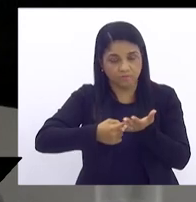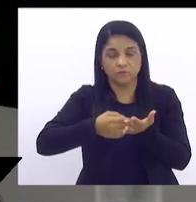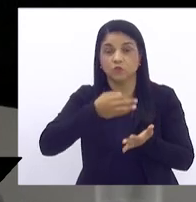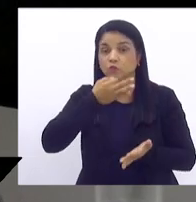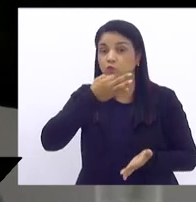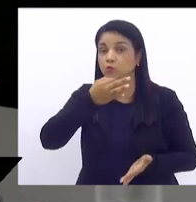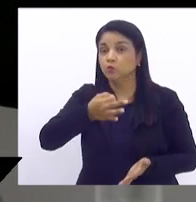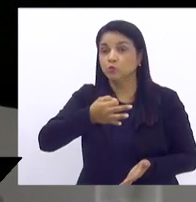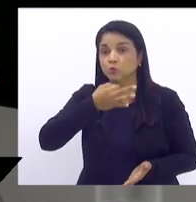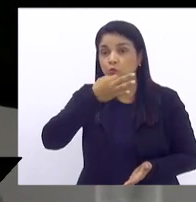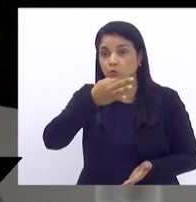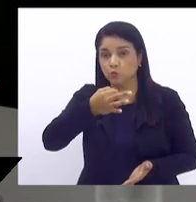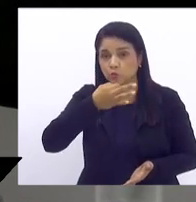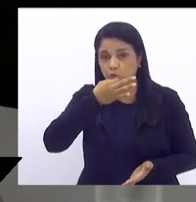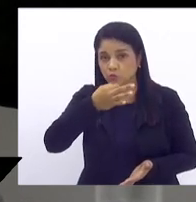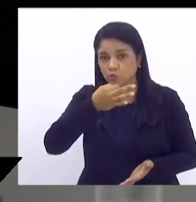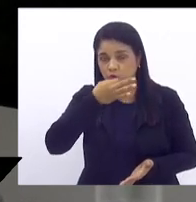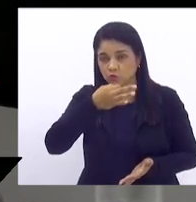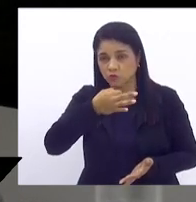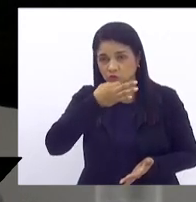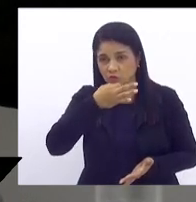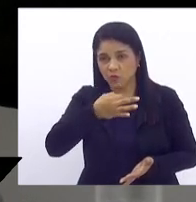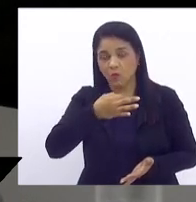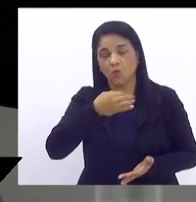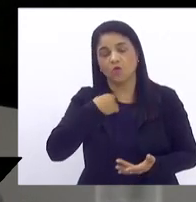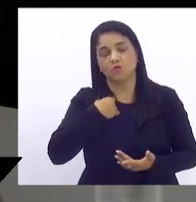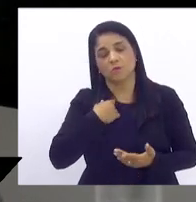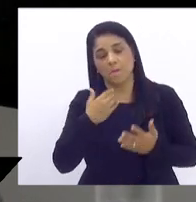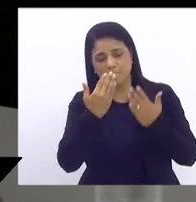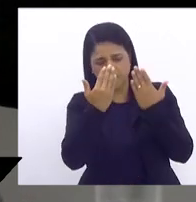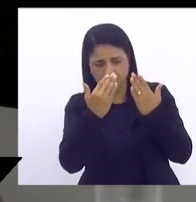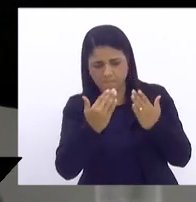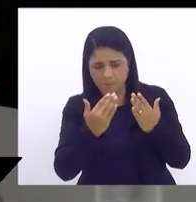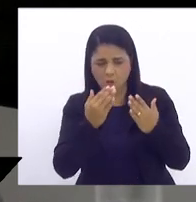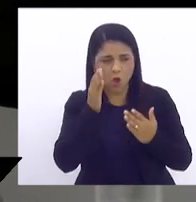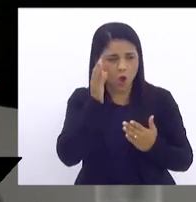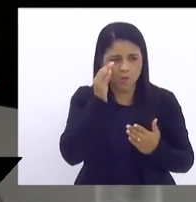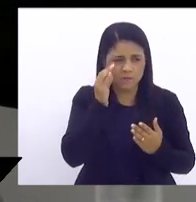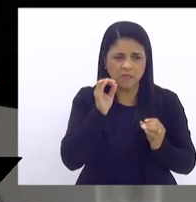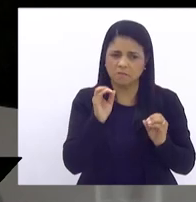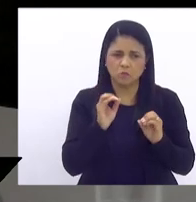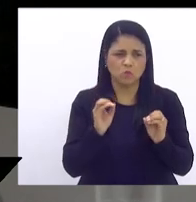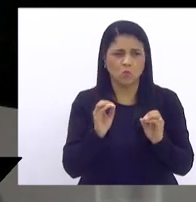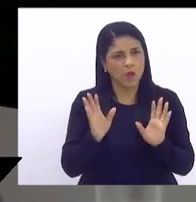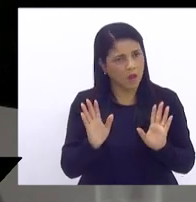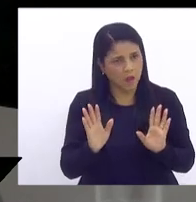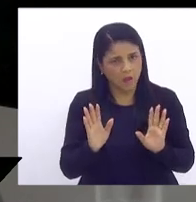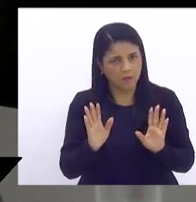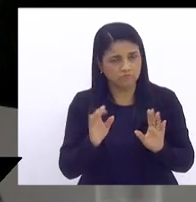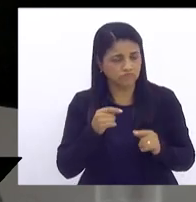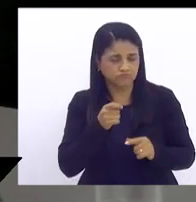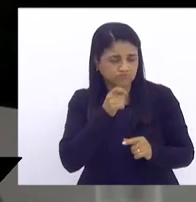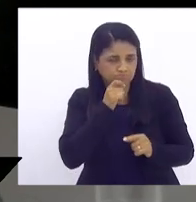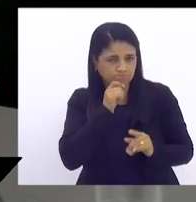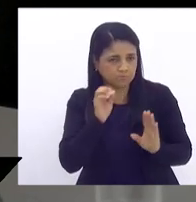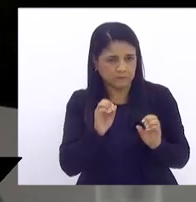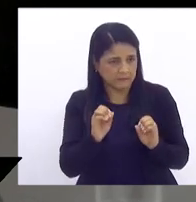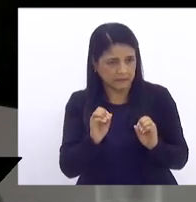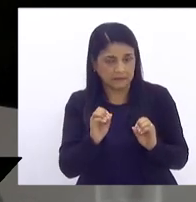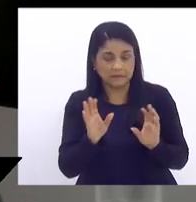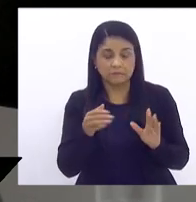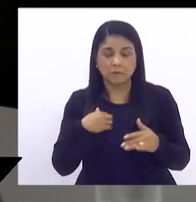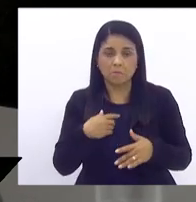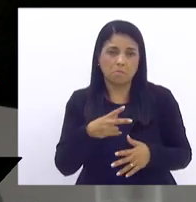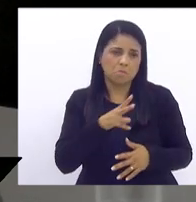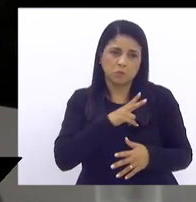sugestão, e caso observe que não é nada disso, enfim, obviamente que não é nada de natureza